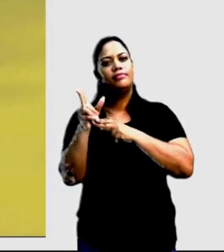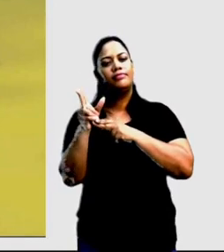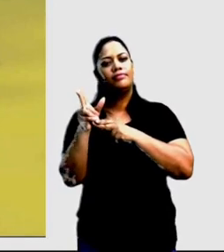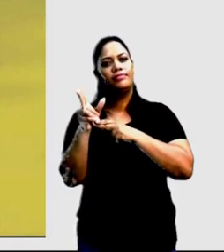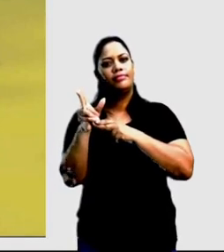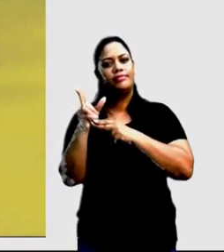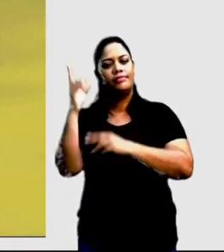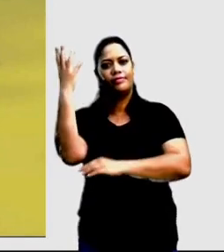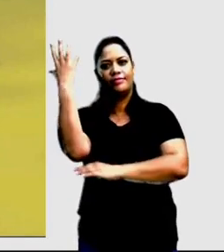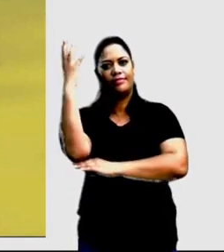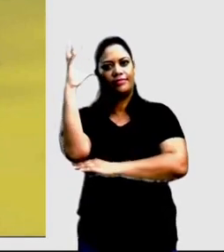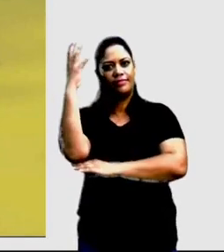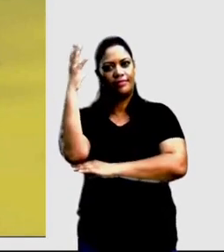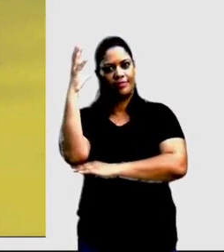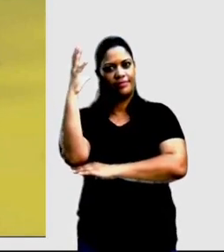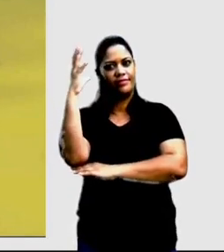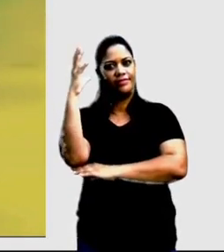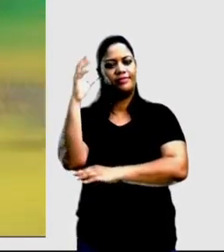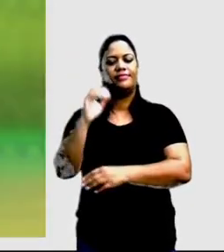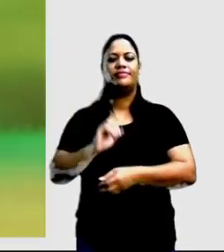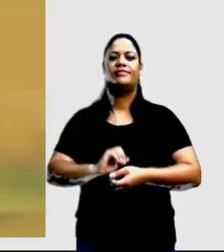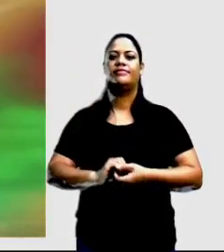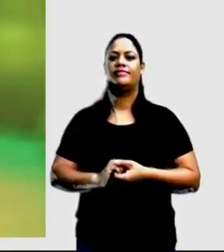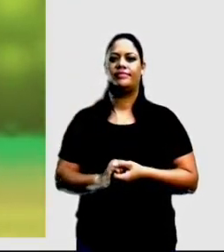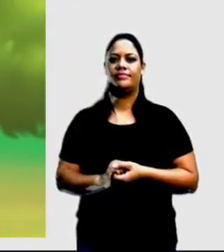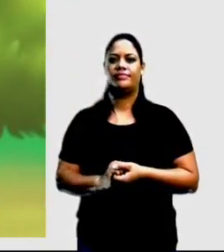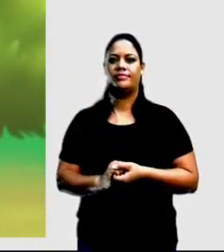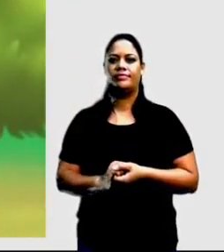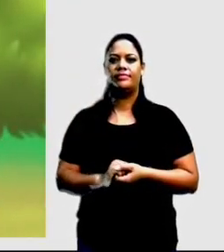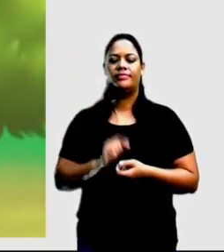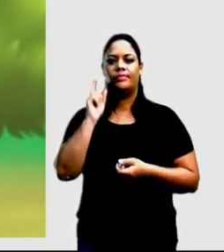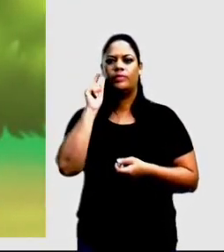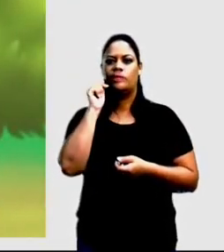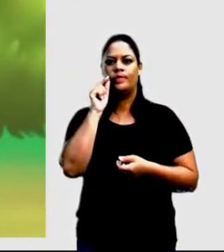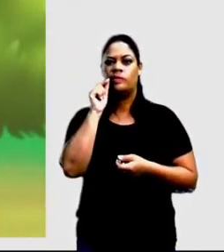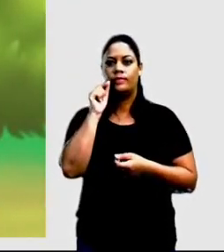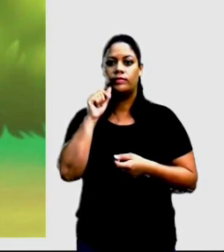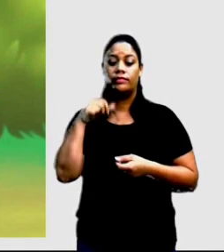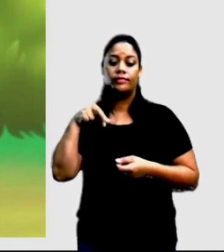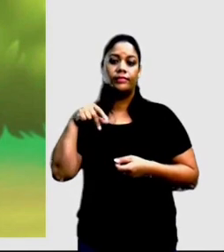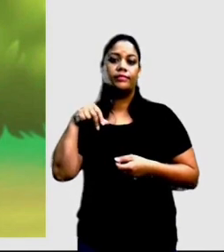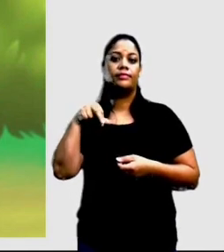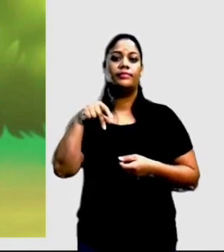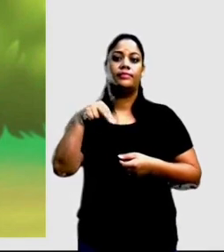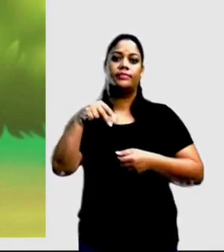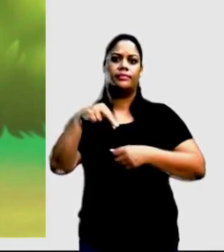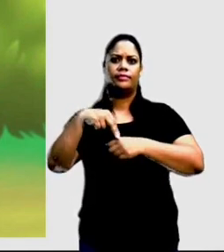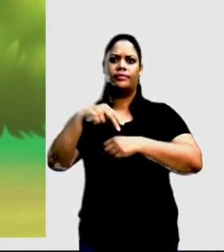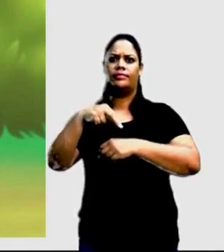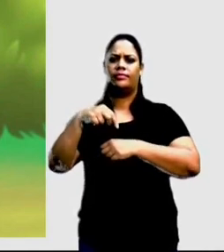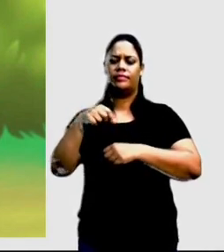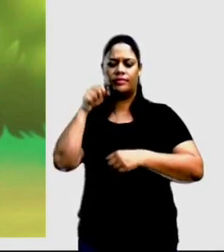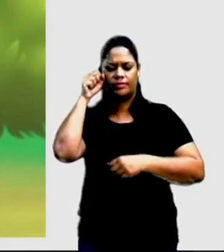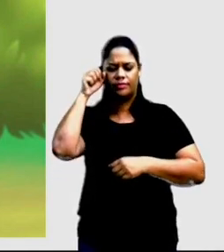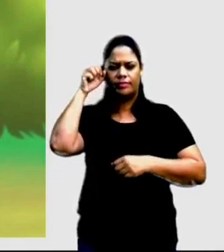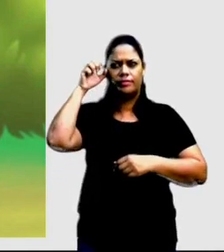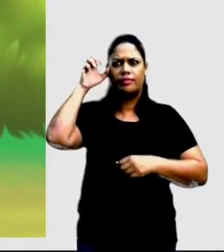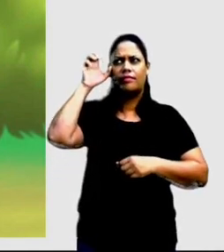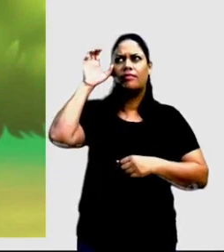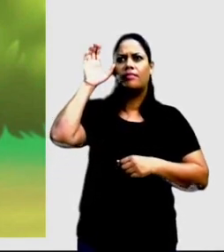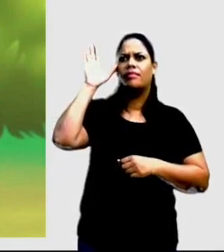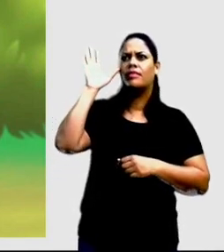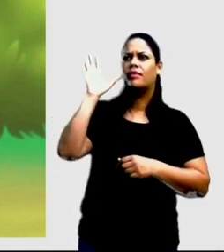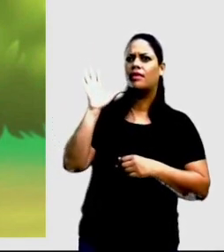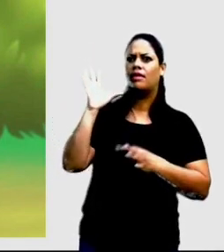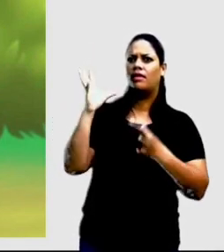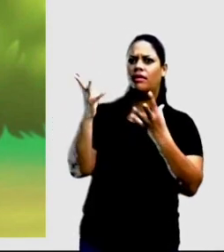uma boa árvore. Vieram os ratinhos passear em cima dele e ele acordou.